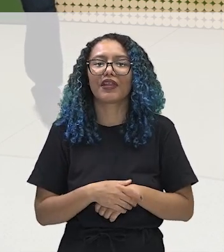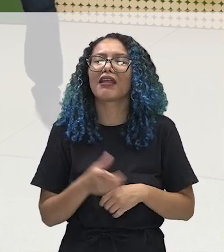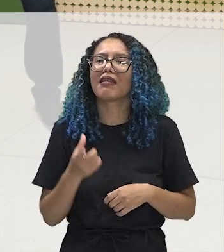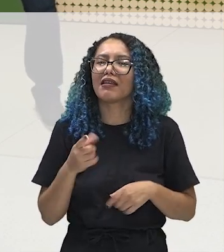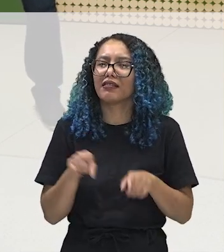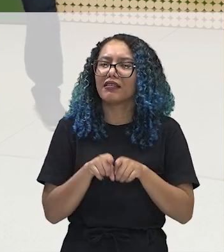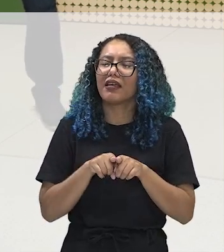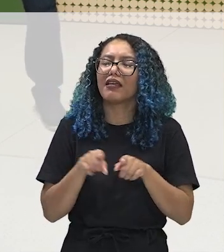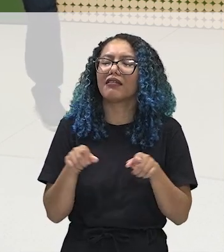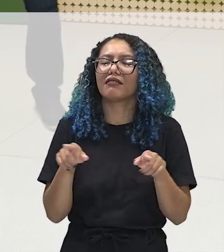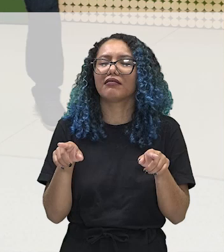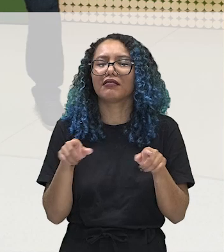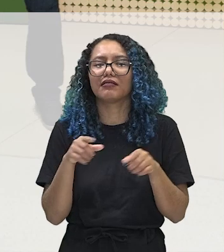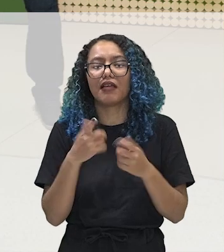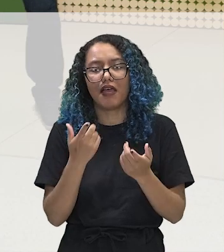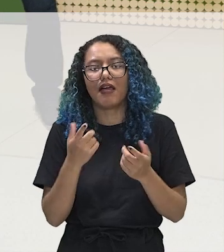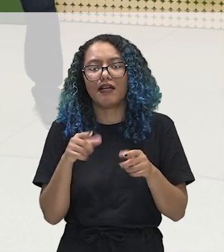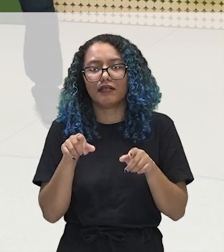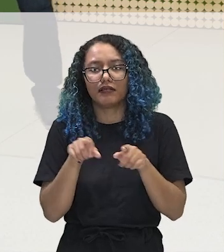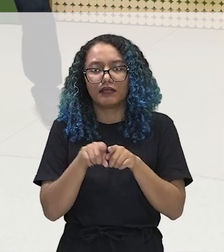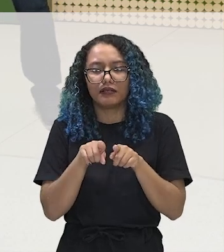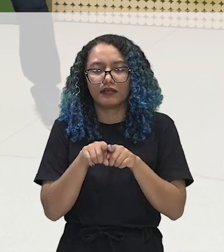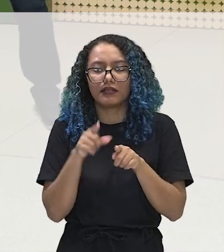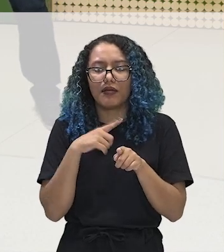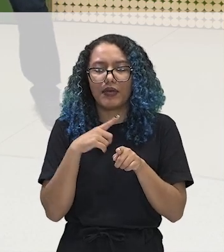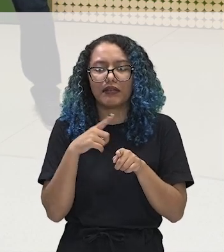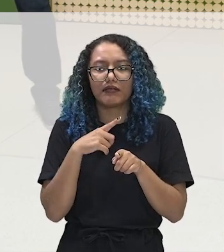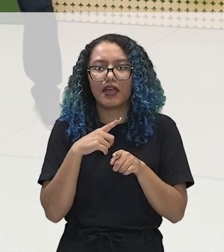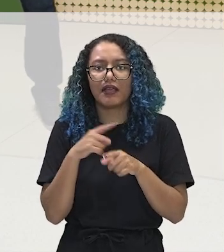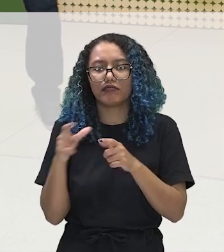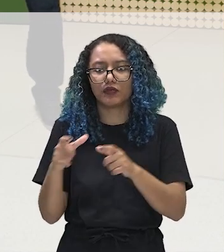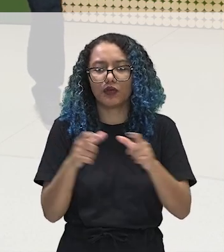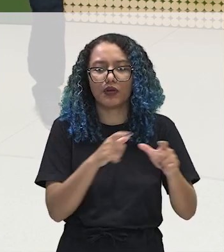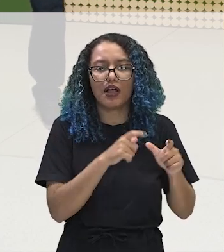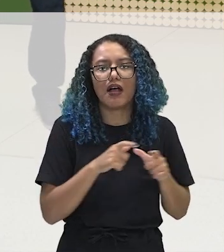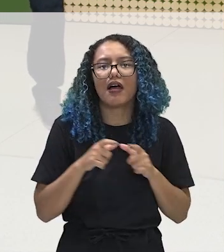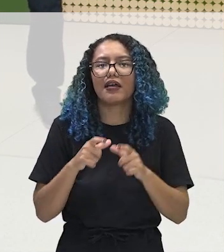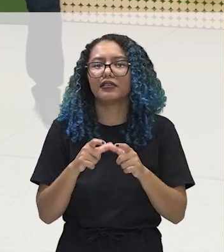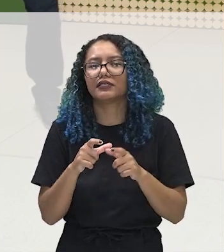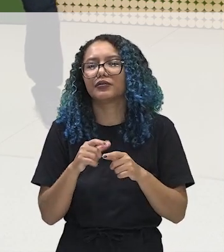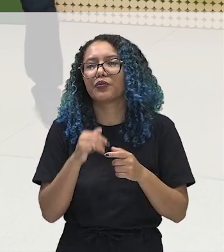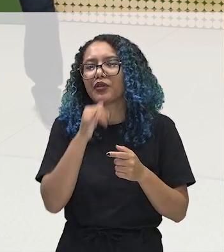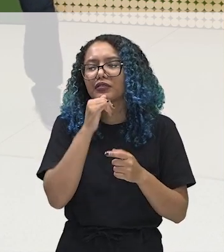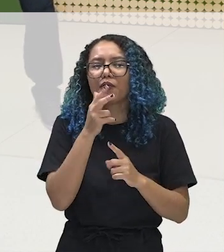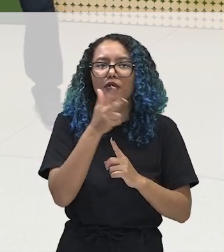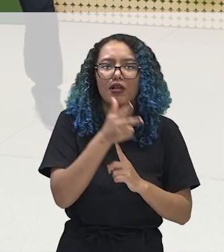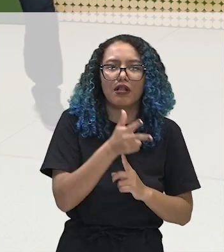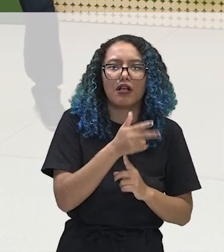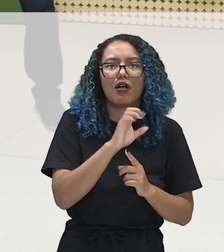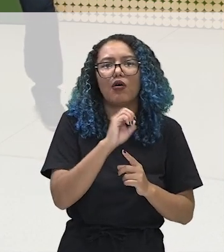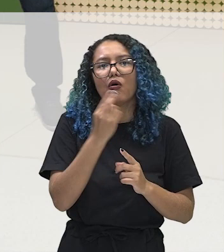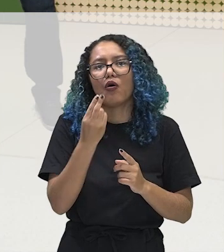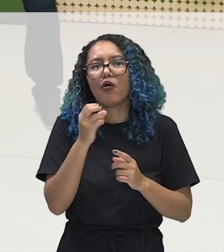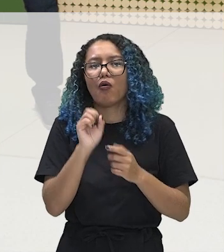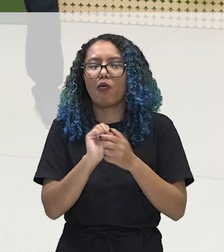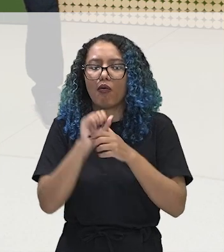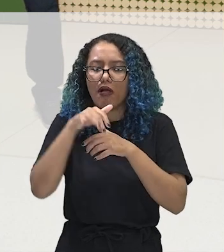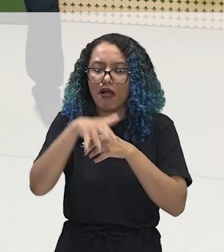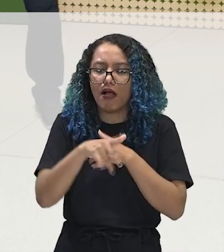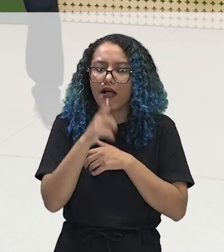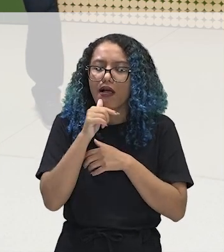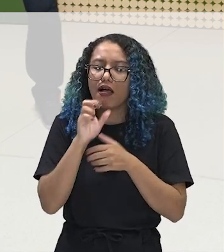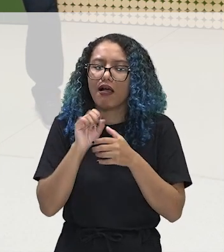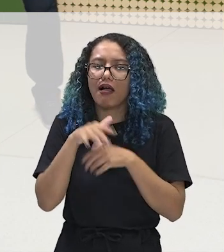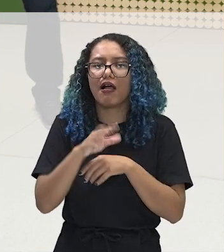usinas, tá, pessoal? De geração de energia. Seja uma usina eólica, seja uma usina hidrelétrica, seja uma